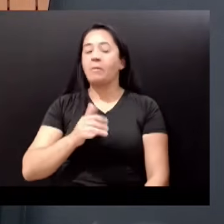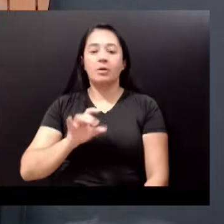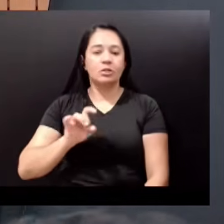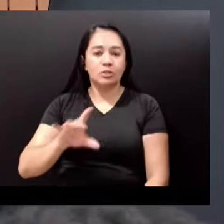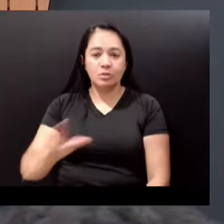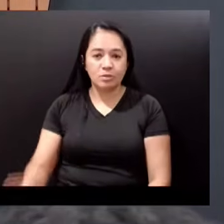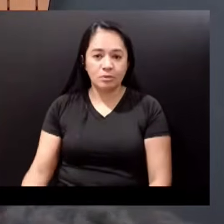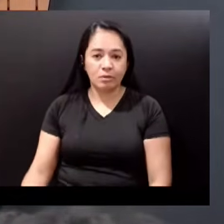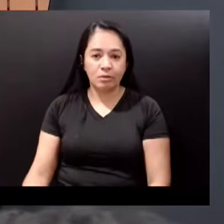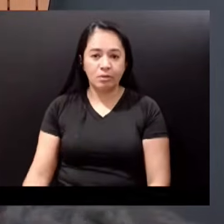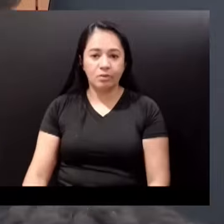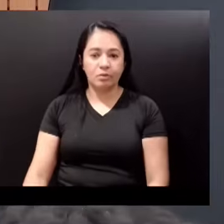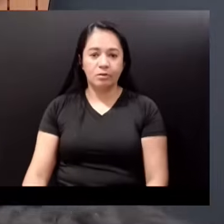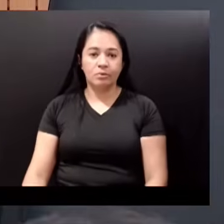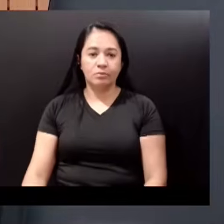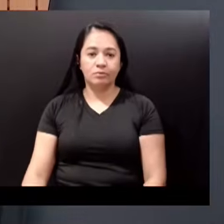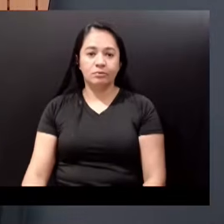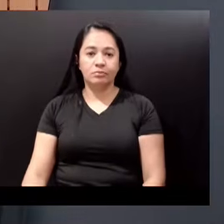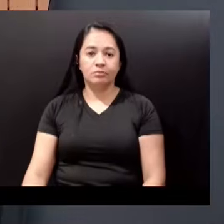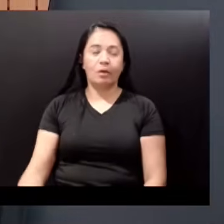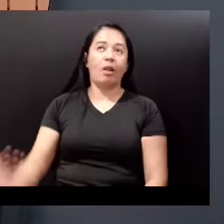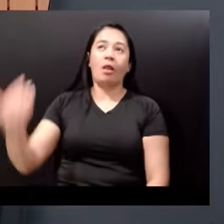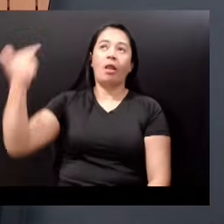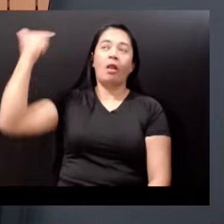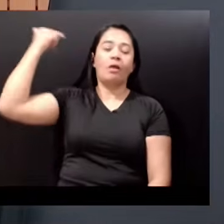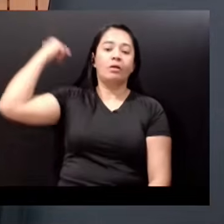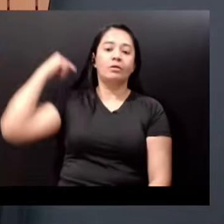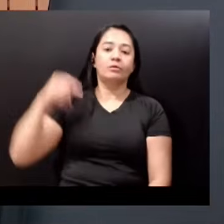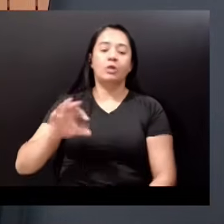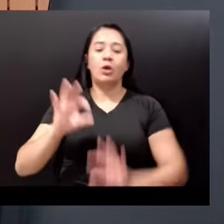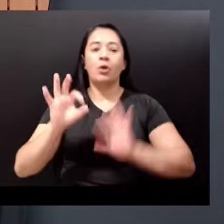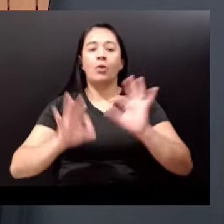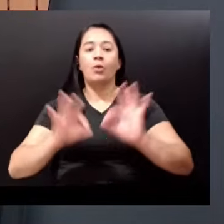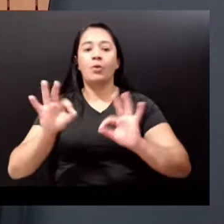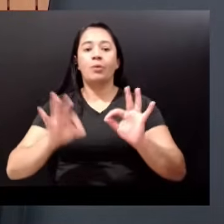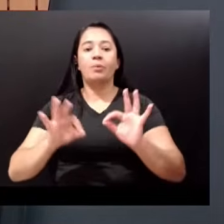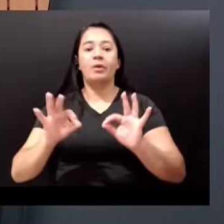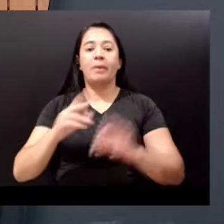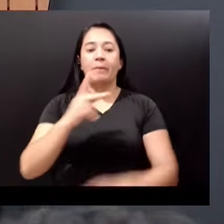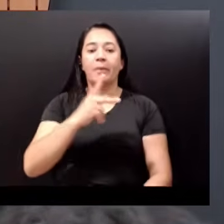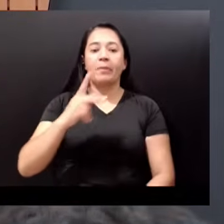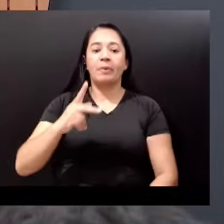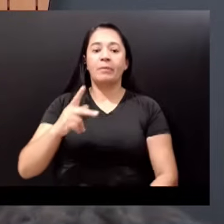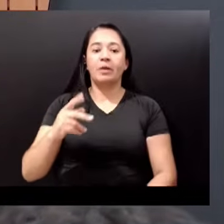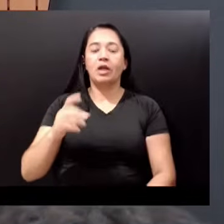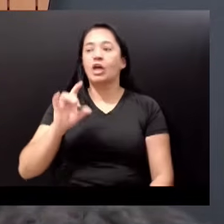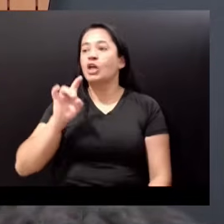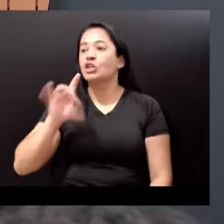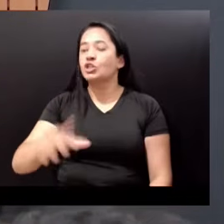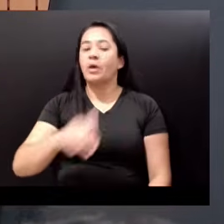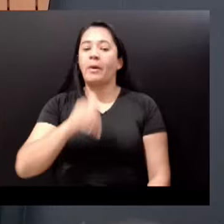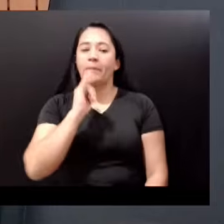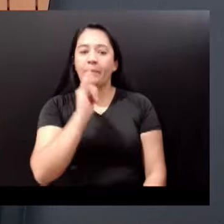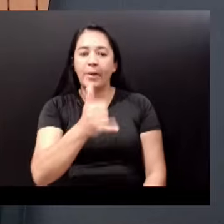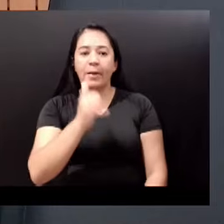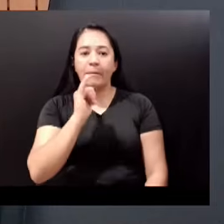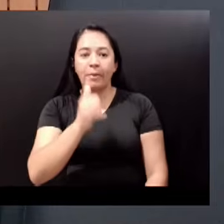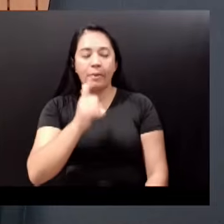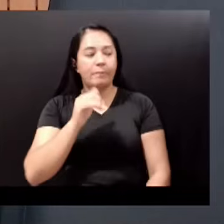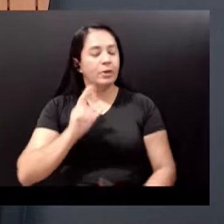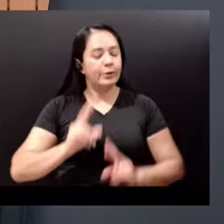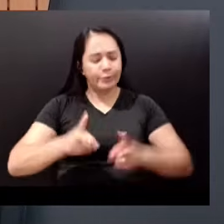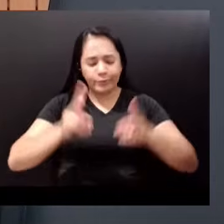O Vilaça lá atrás dizia que os planos diretores eram grandes discursos, continuam sendo grandes discursos,